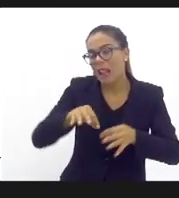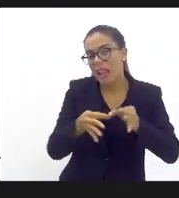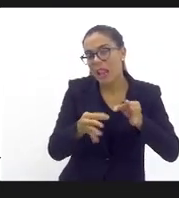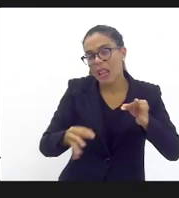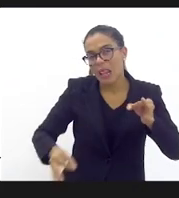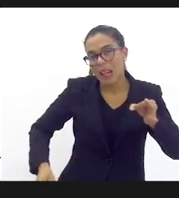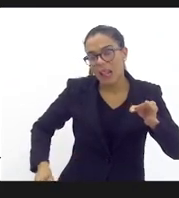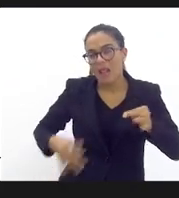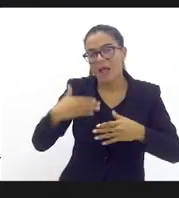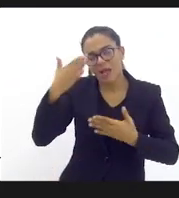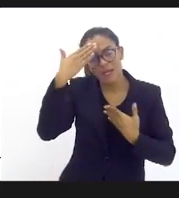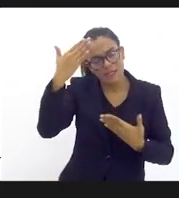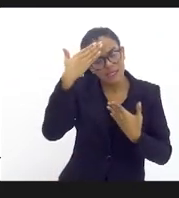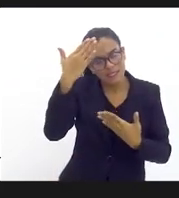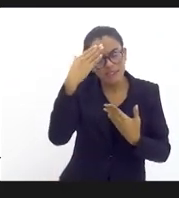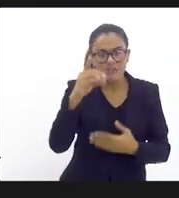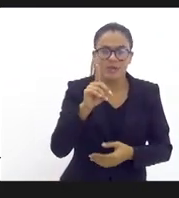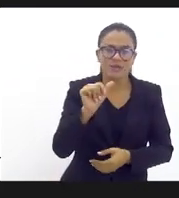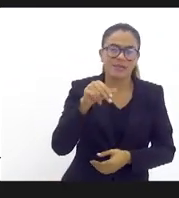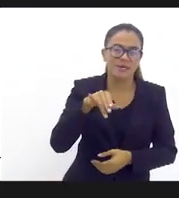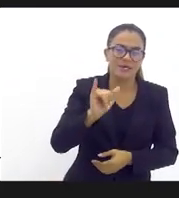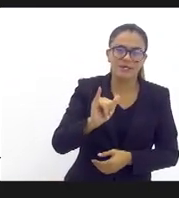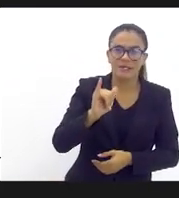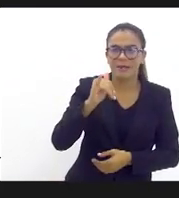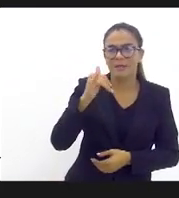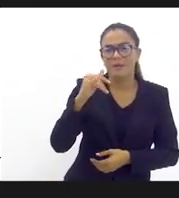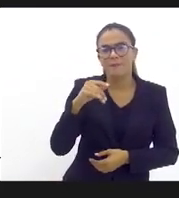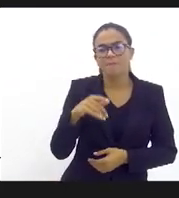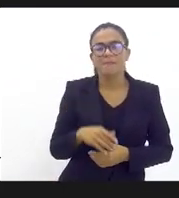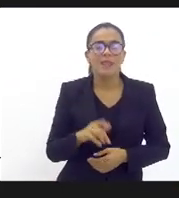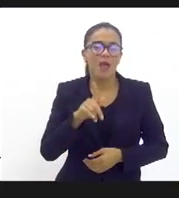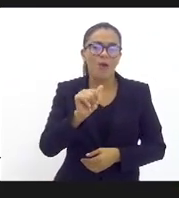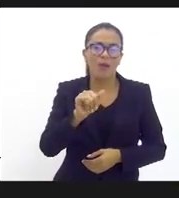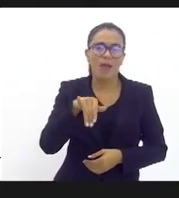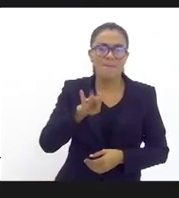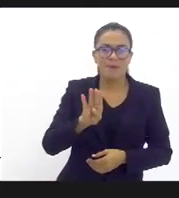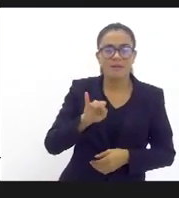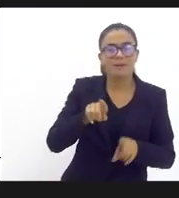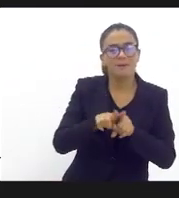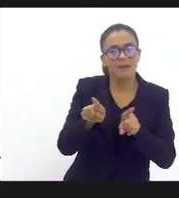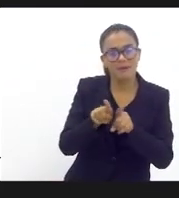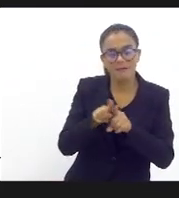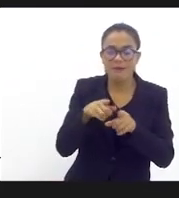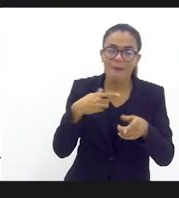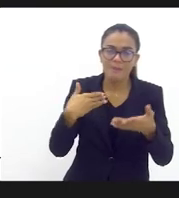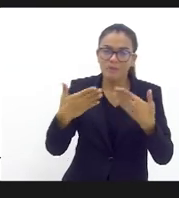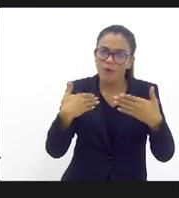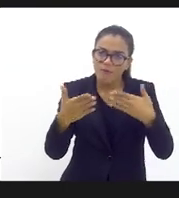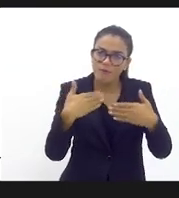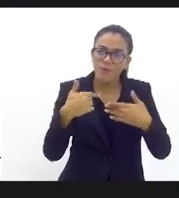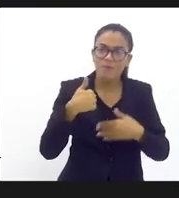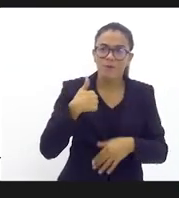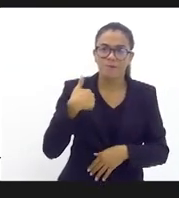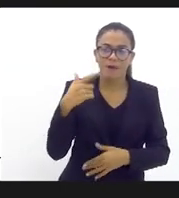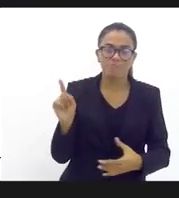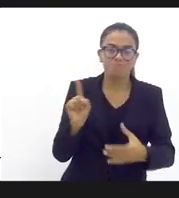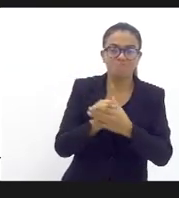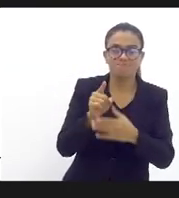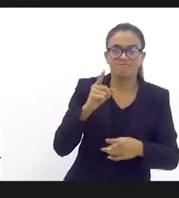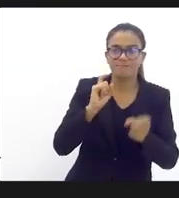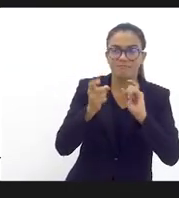importante esse espaço. Agradeço muito a Dani, agradeço muito a Gabivan e a todas as pessoas que estiveram articulando comigo para participar dessa reunião. Então,